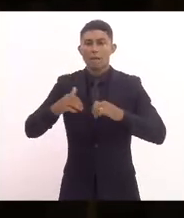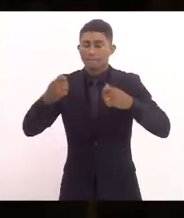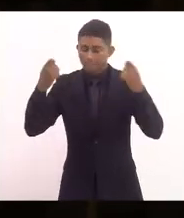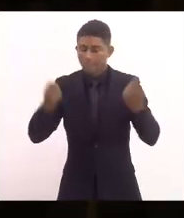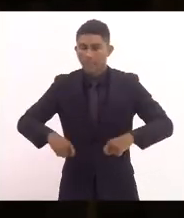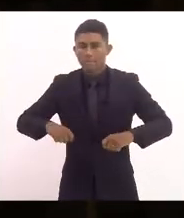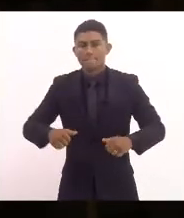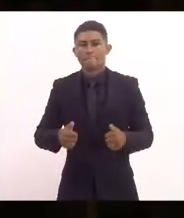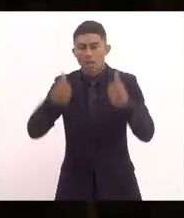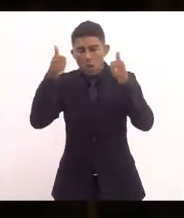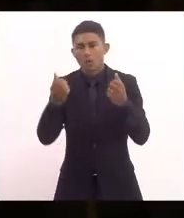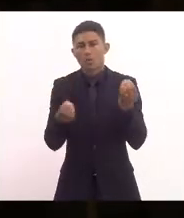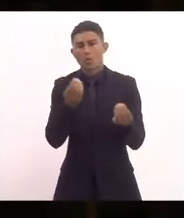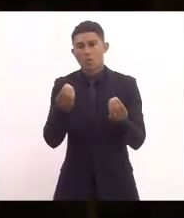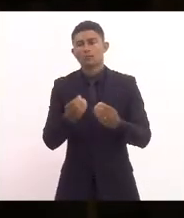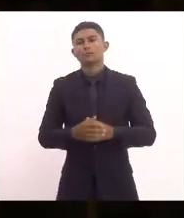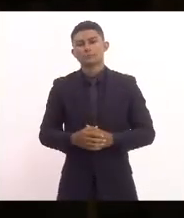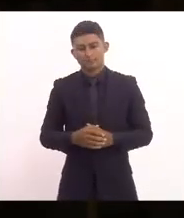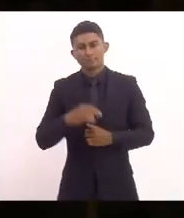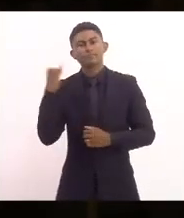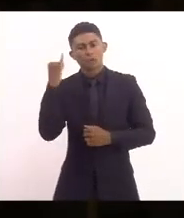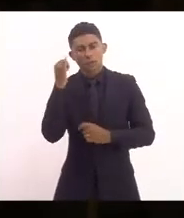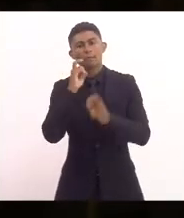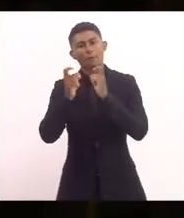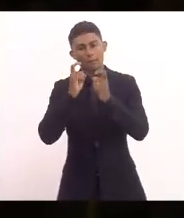de saúde.